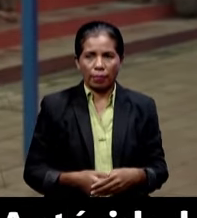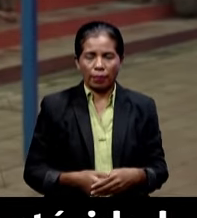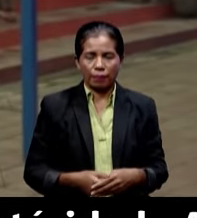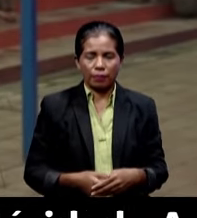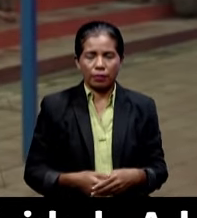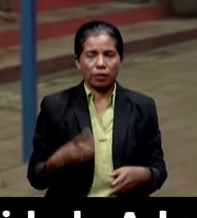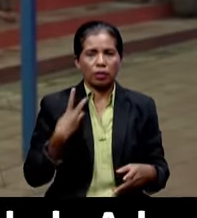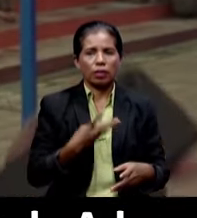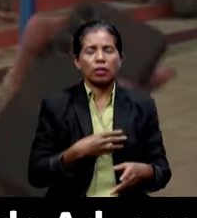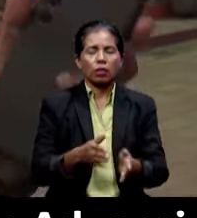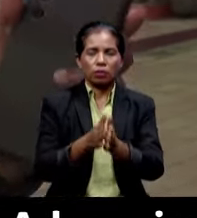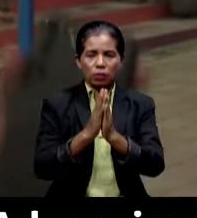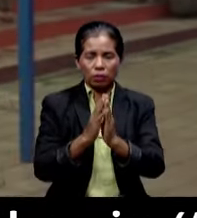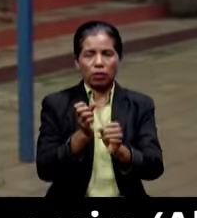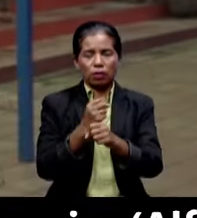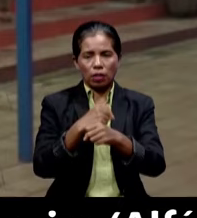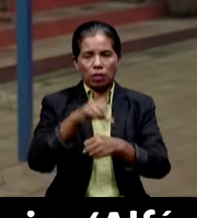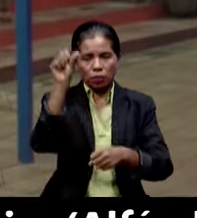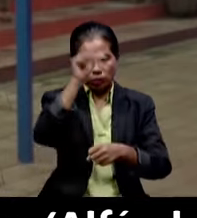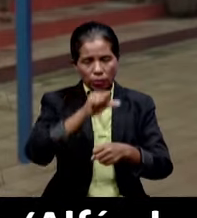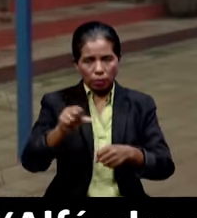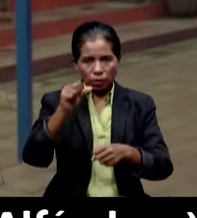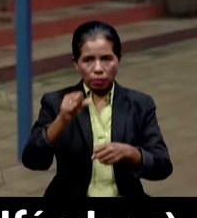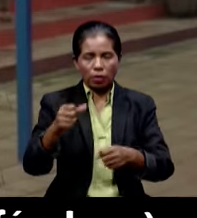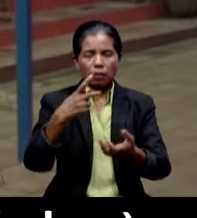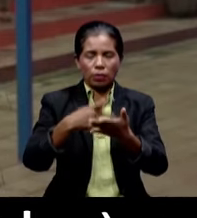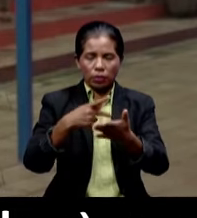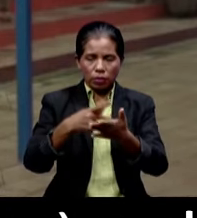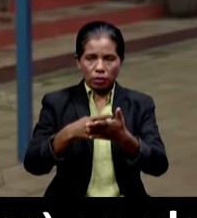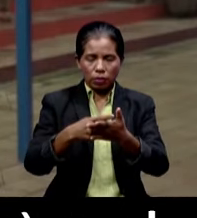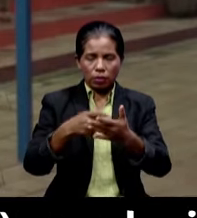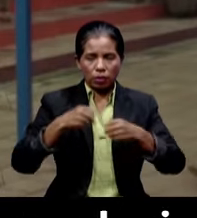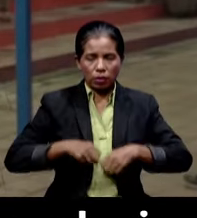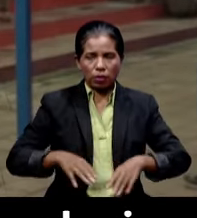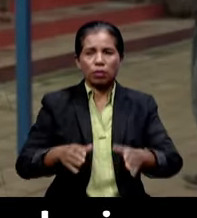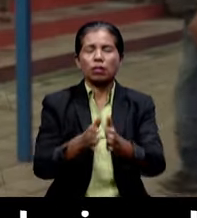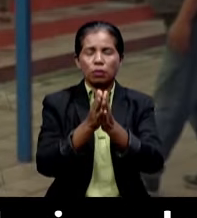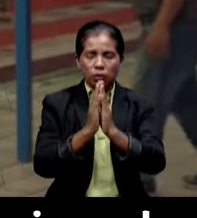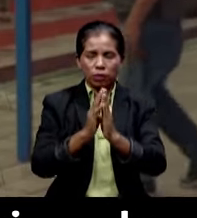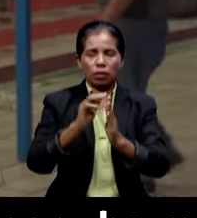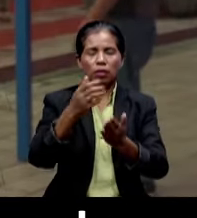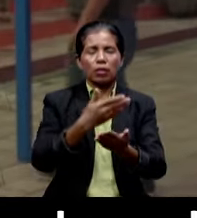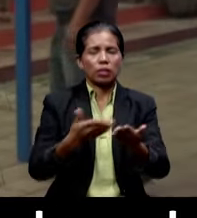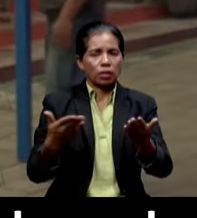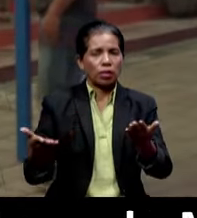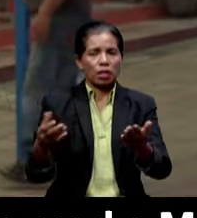suposição se exige auditoria para projeto a semana, se exige a auditoria para a sessão